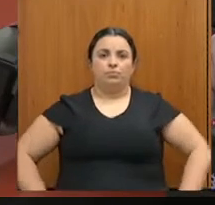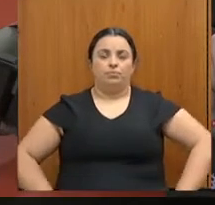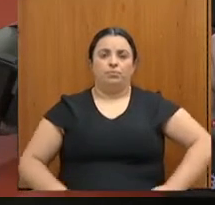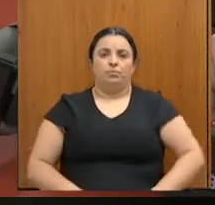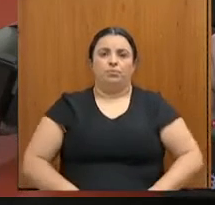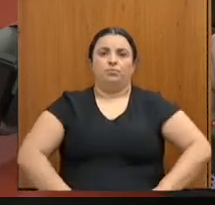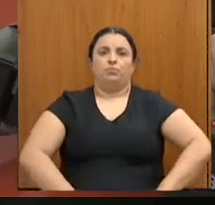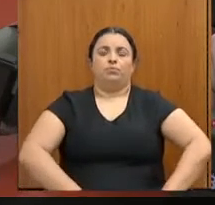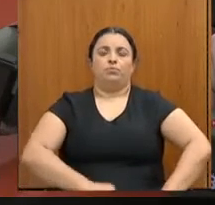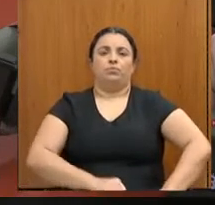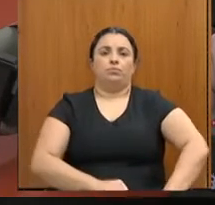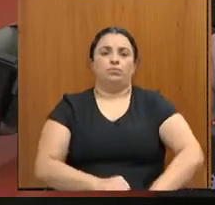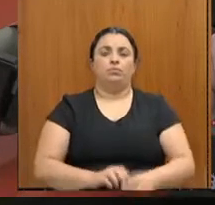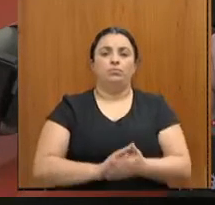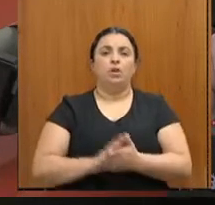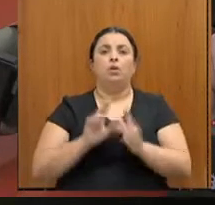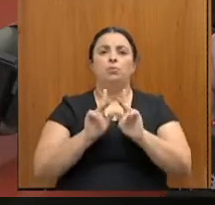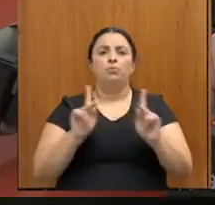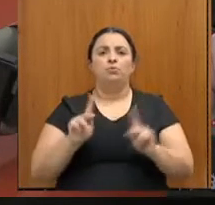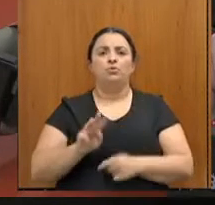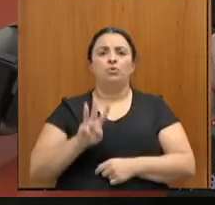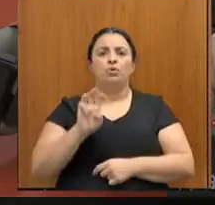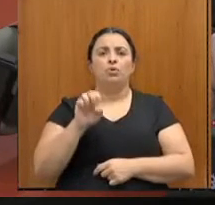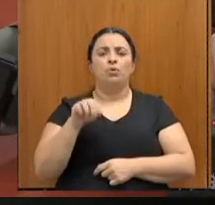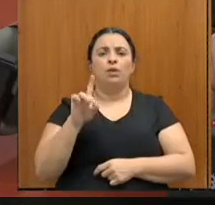rosto possuindo